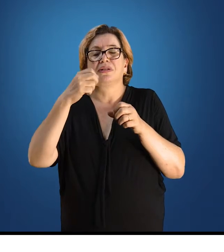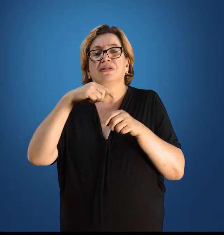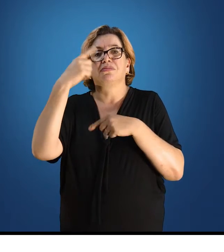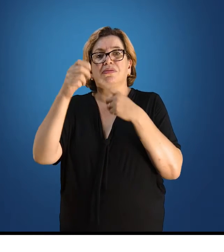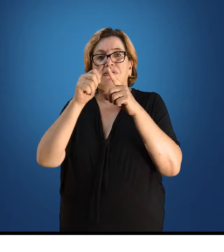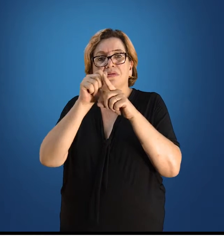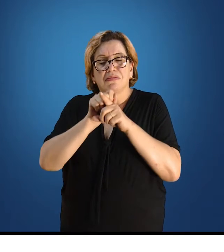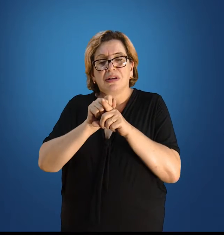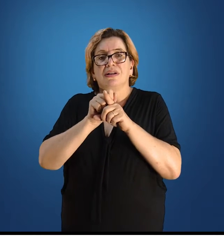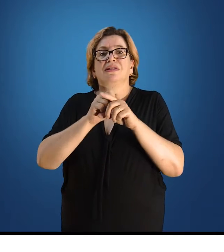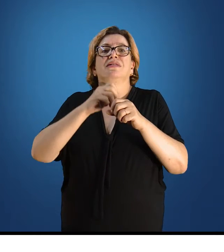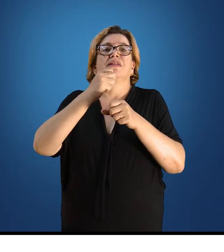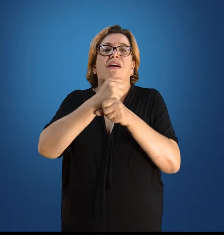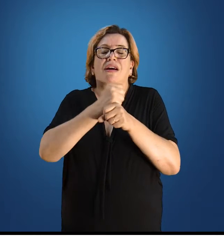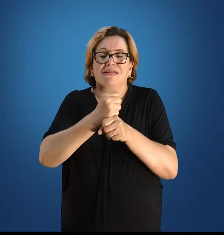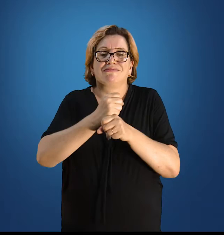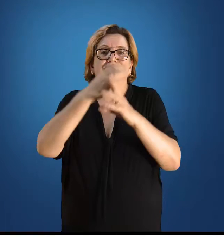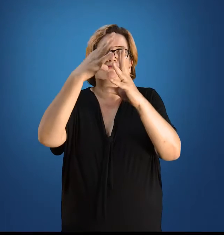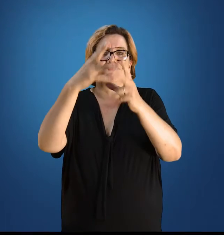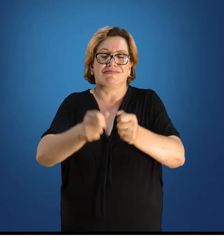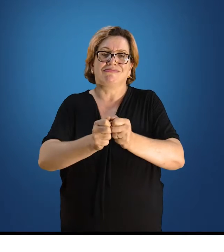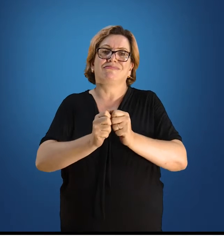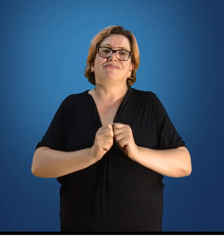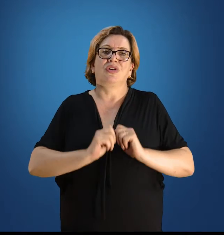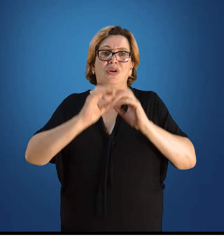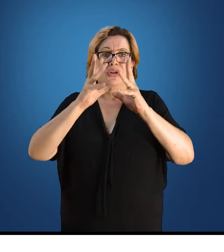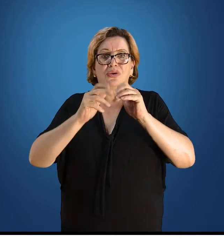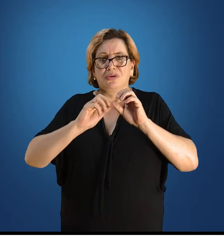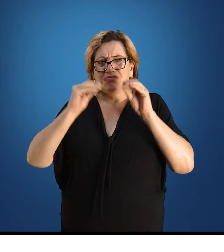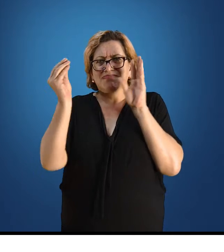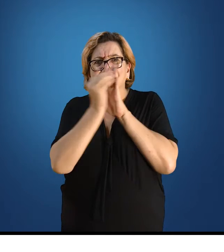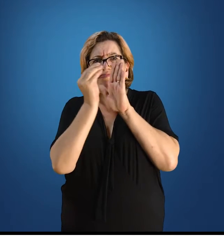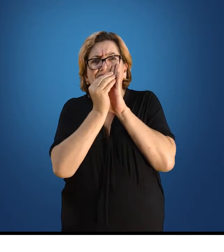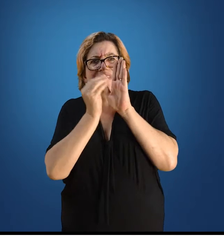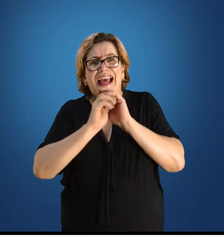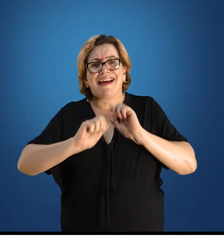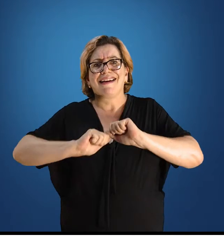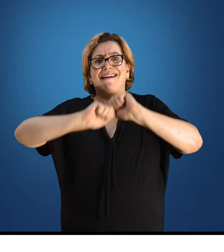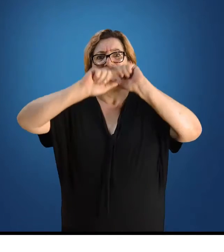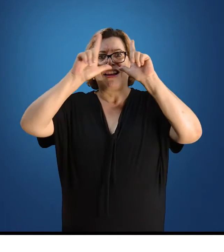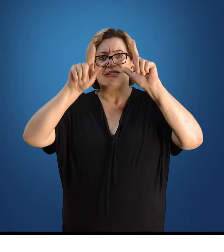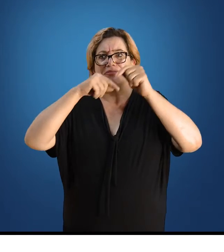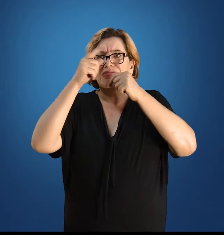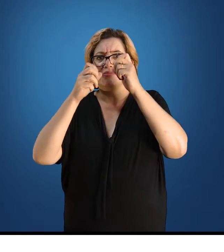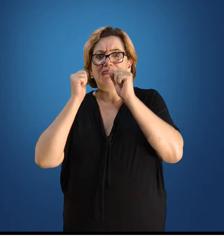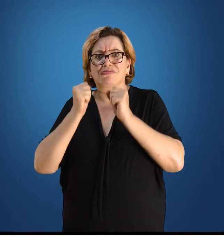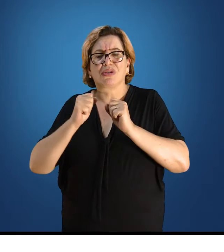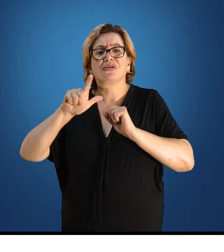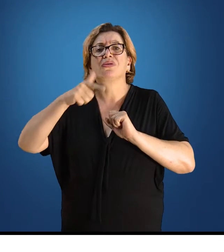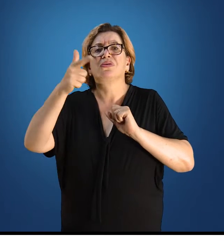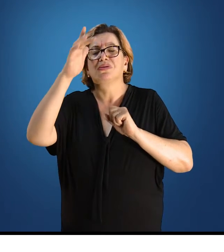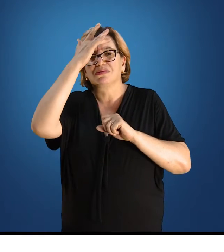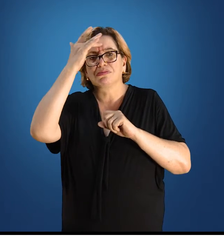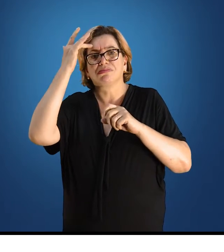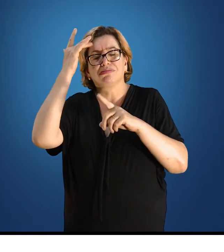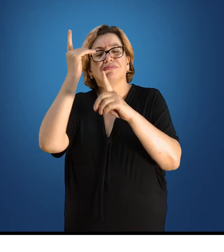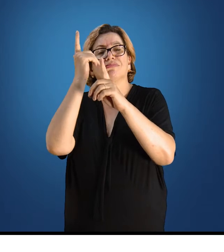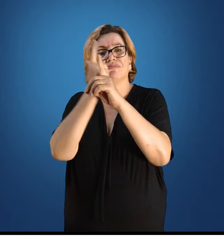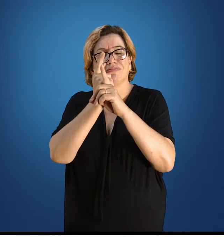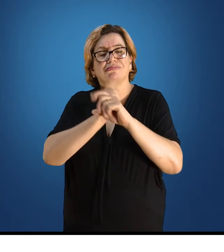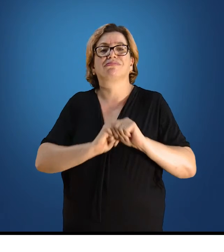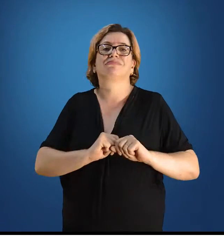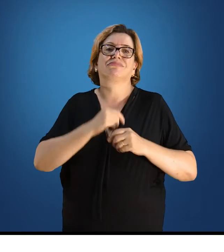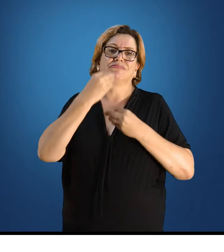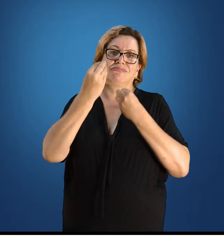que todas as informações aí estão colocadas de forma detalhada para que seja possível depois para alguém que está lendo recuperar